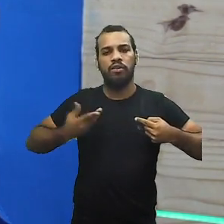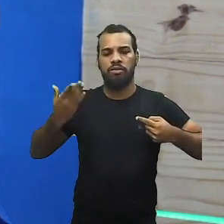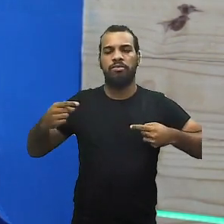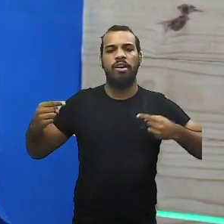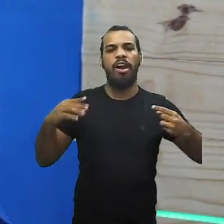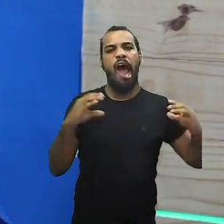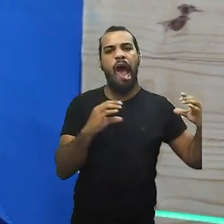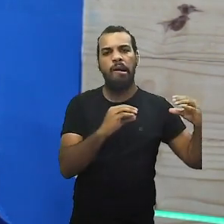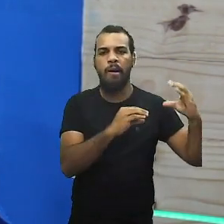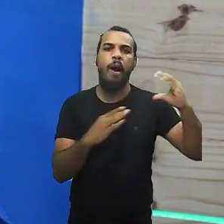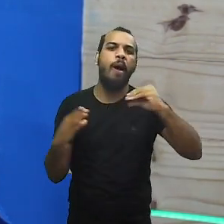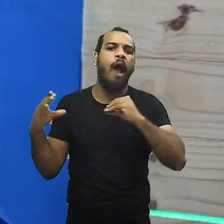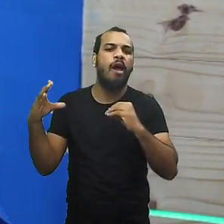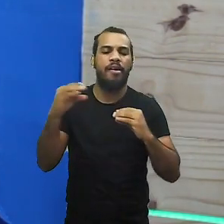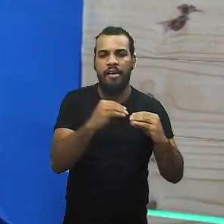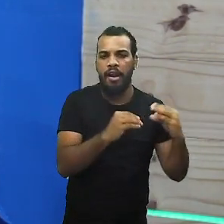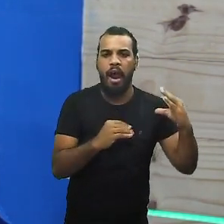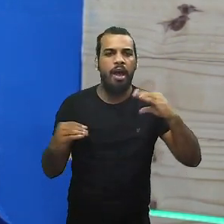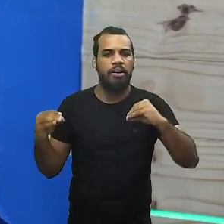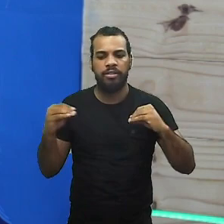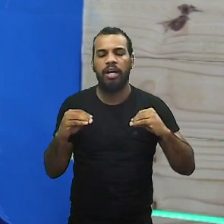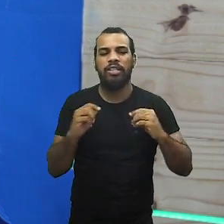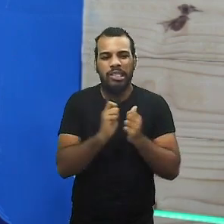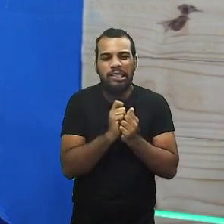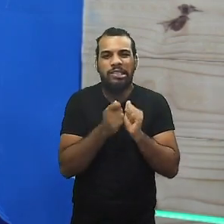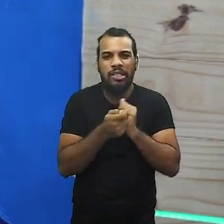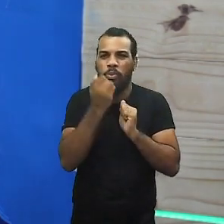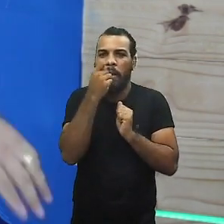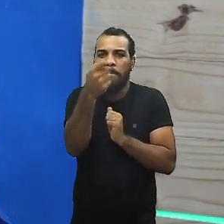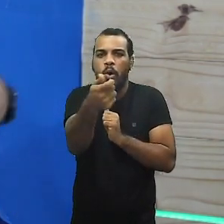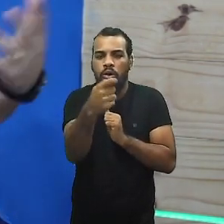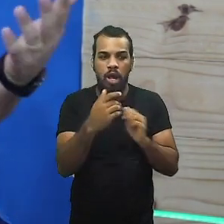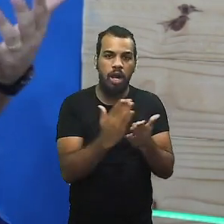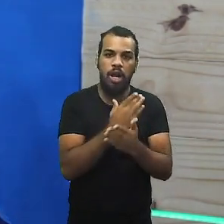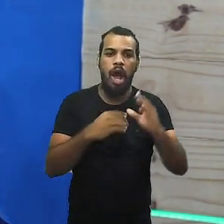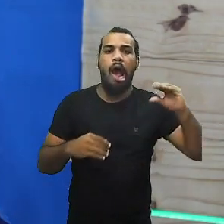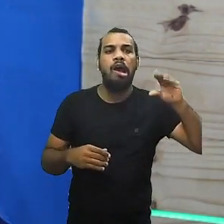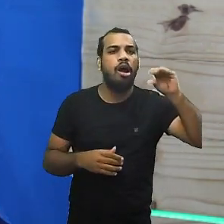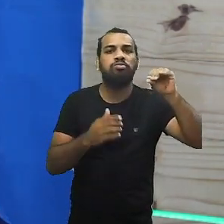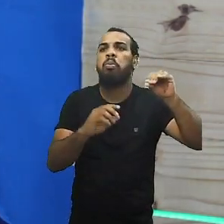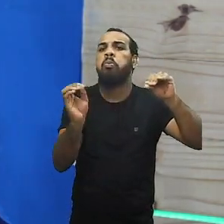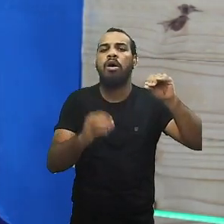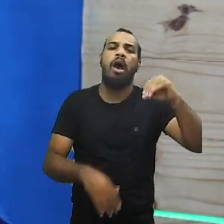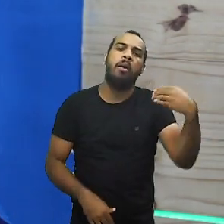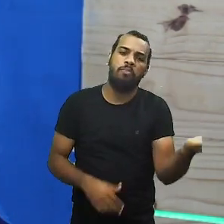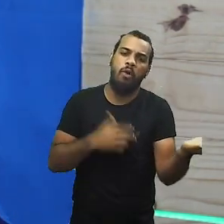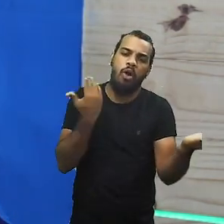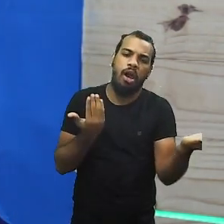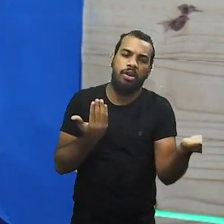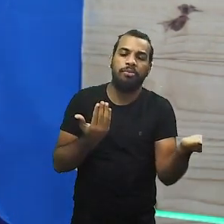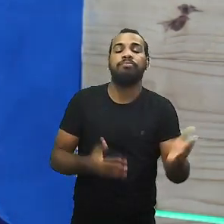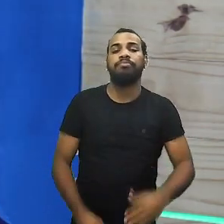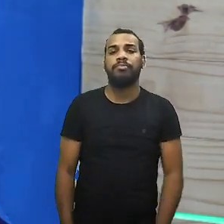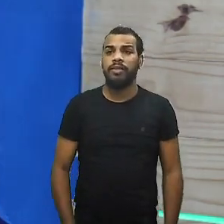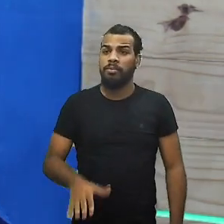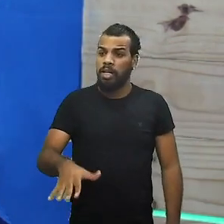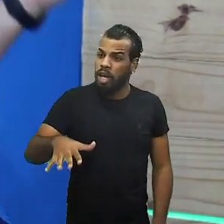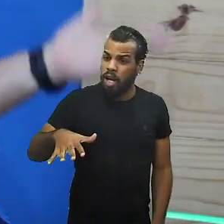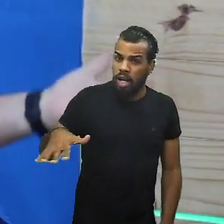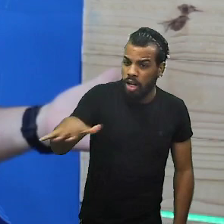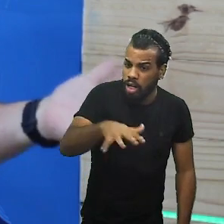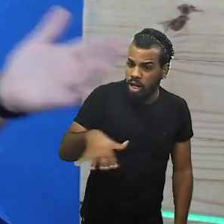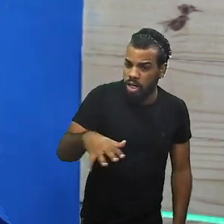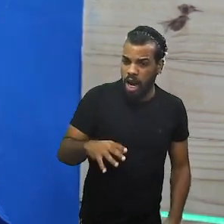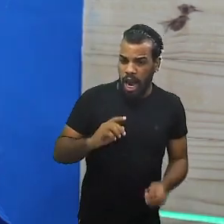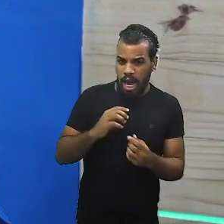que eles começassem a se adaptar com essa condição de pouca comida. Aí você pode dizer assim, Andrei, e como é que o cara se adapta numa época